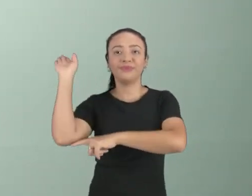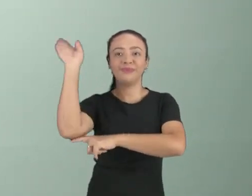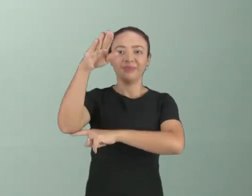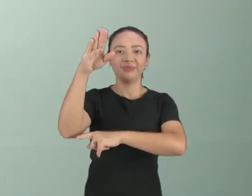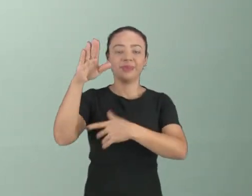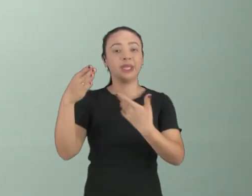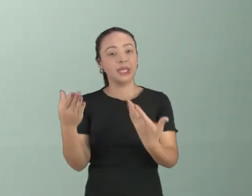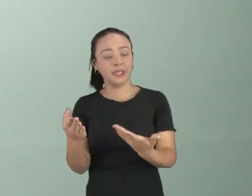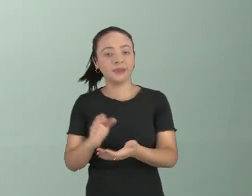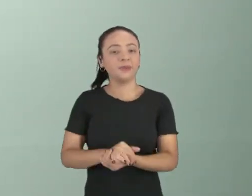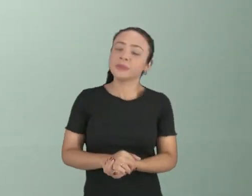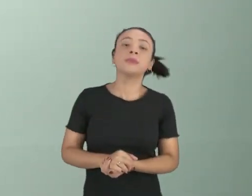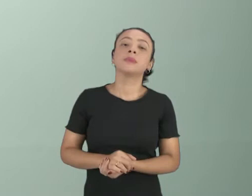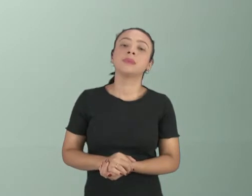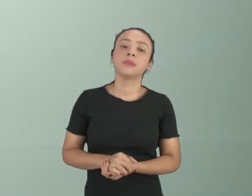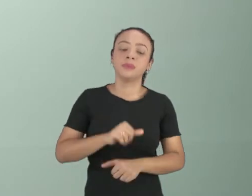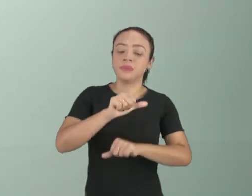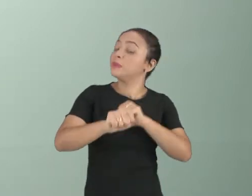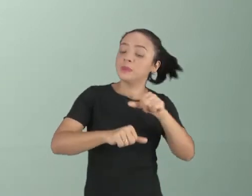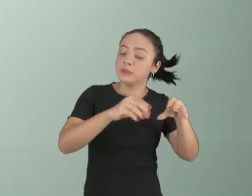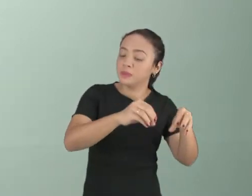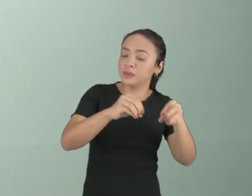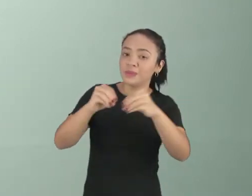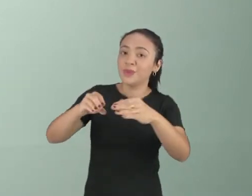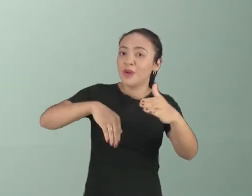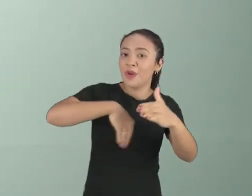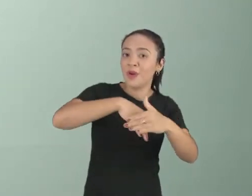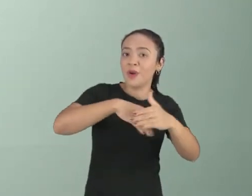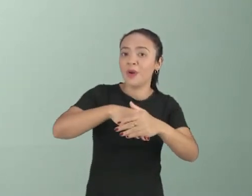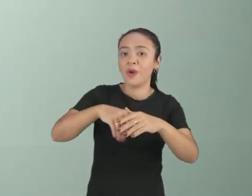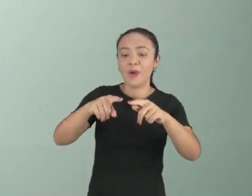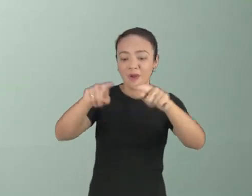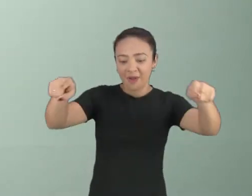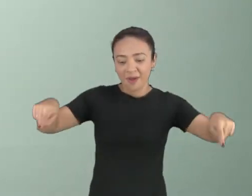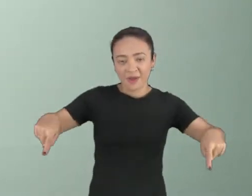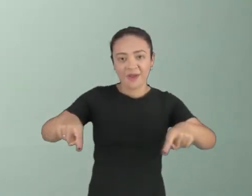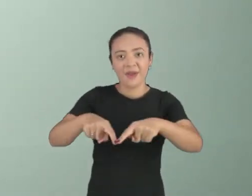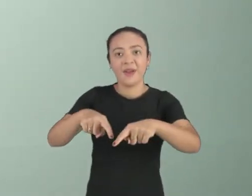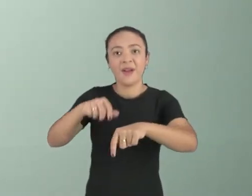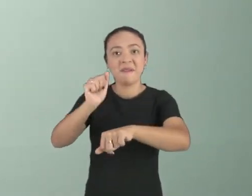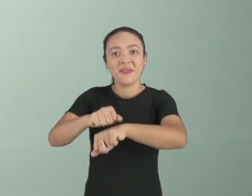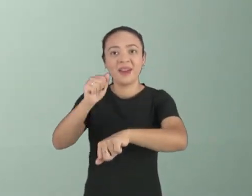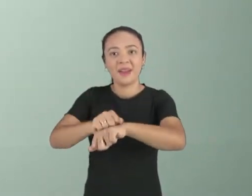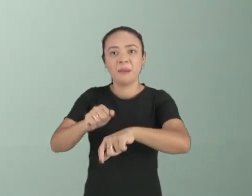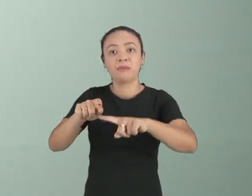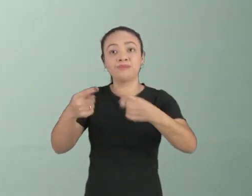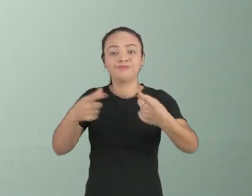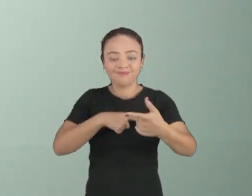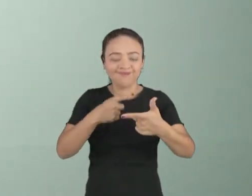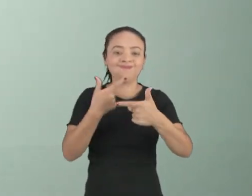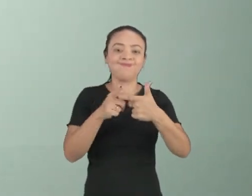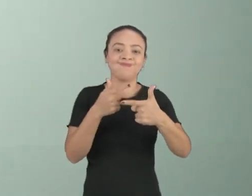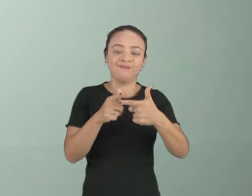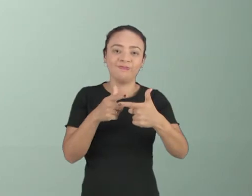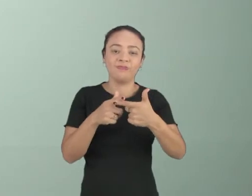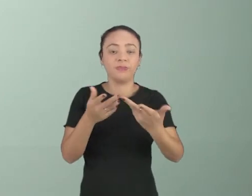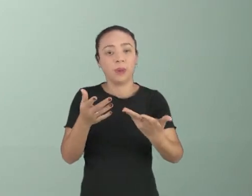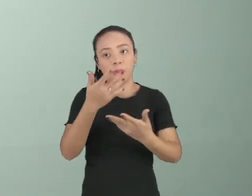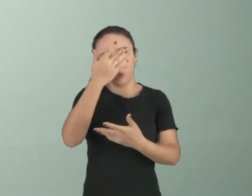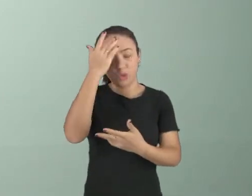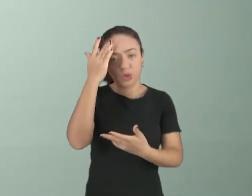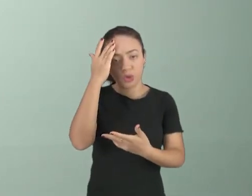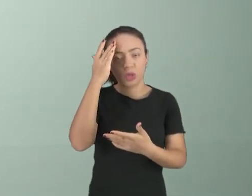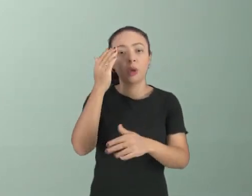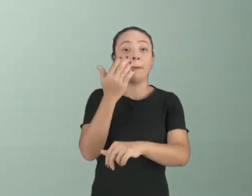época. Então ele levou o futebol para as quadras de concreto, só que teve um grande problema. Para quem